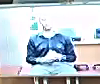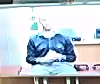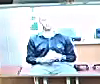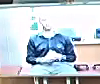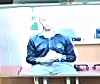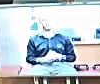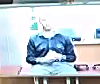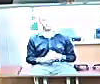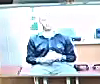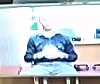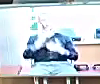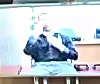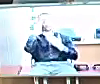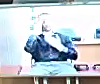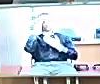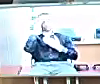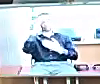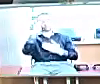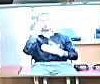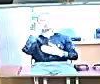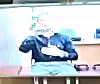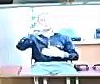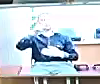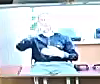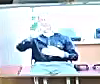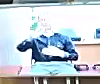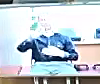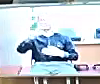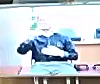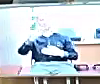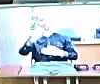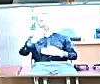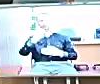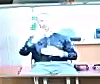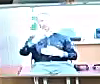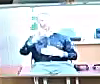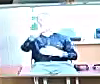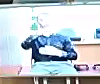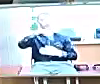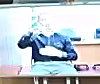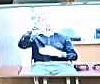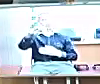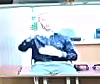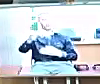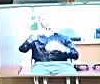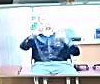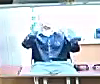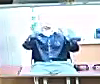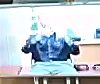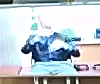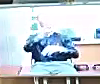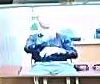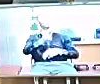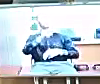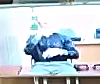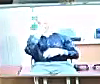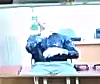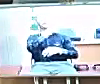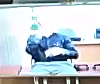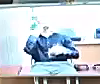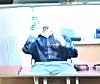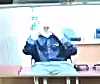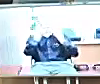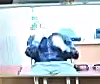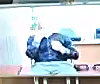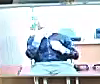muito obrigado news é nós estamos solicitando quem quiser fazer uso da palavra até agora só uma